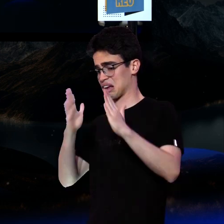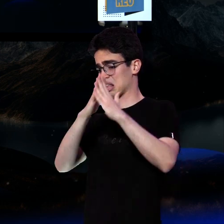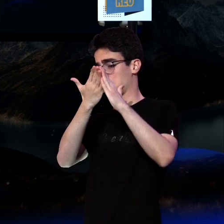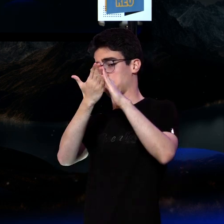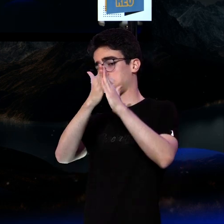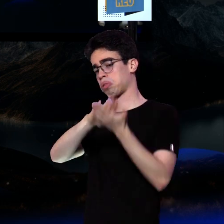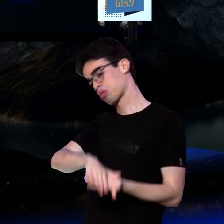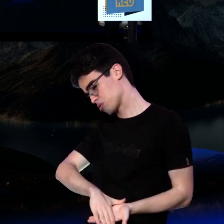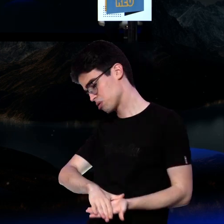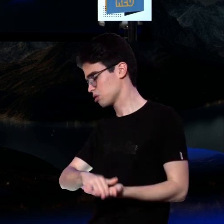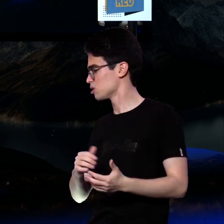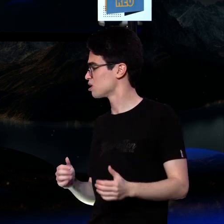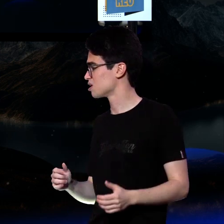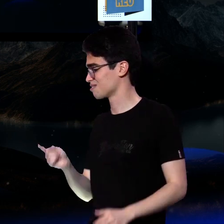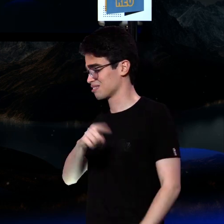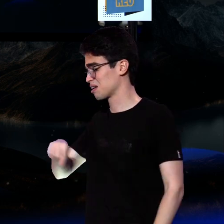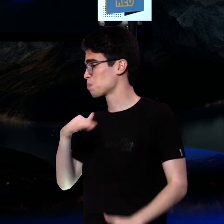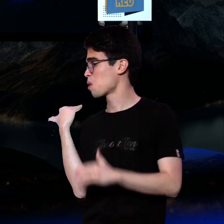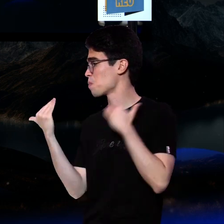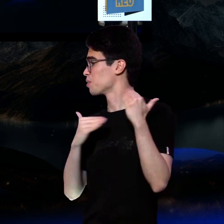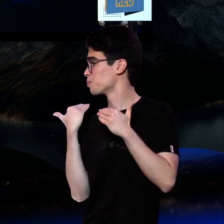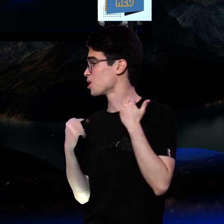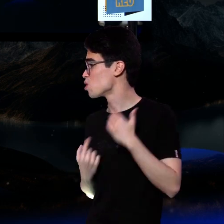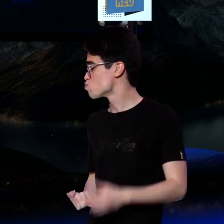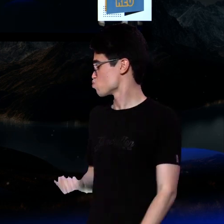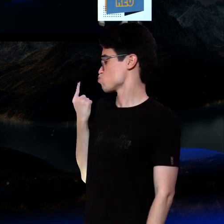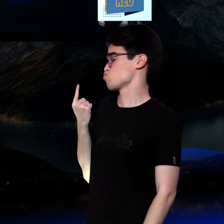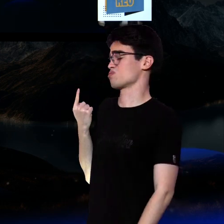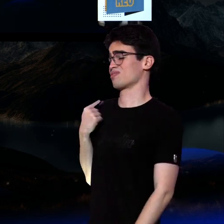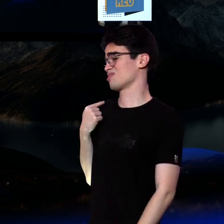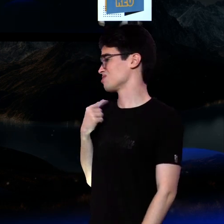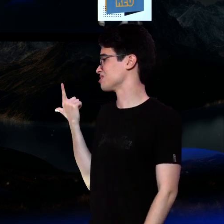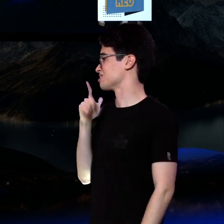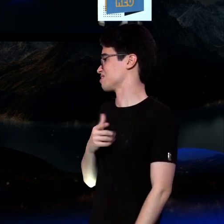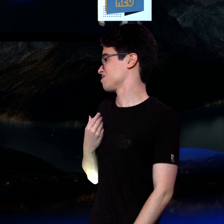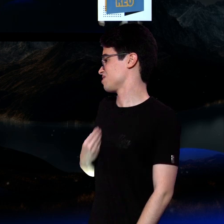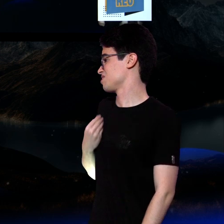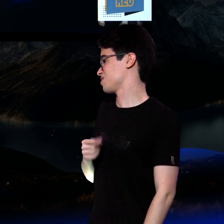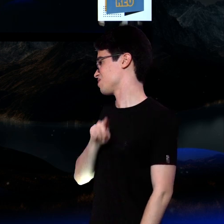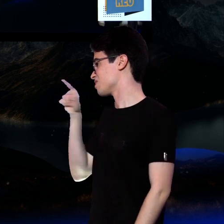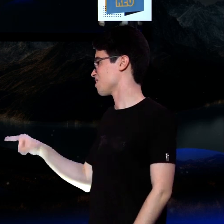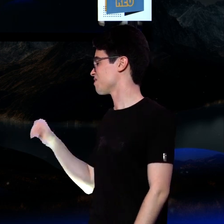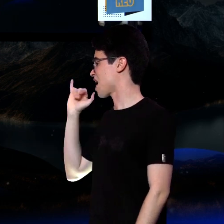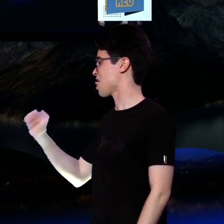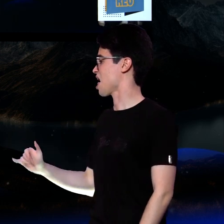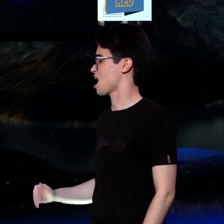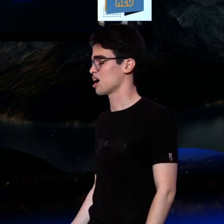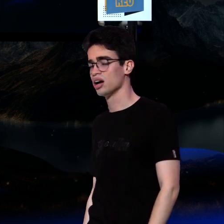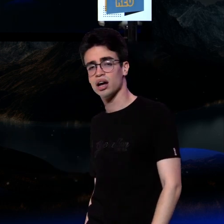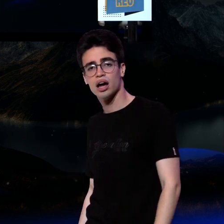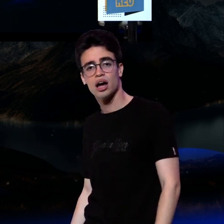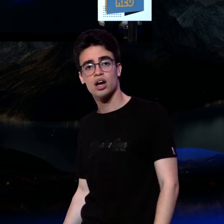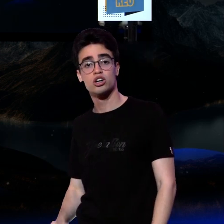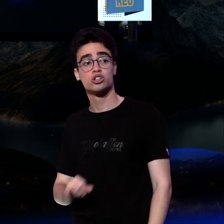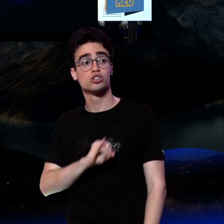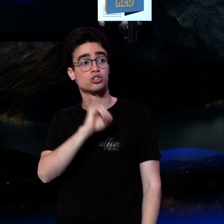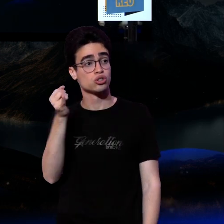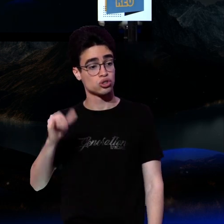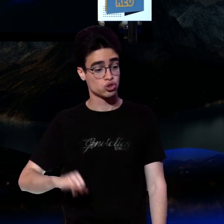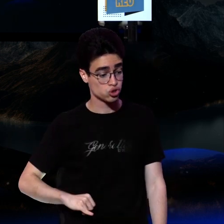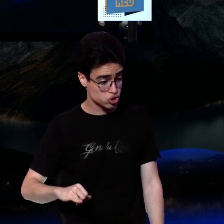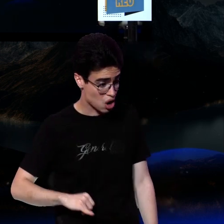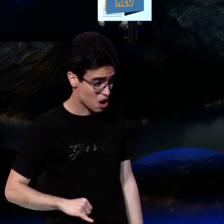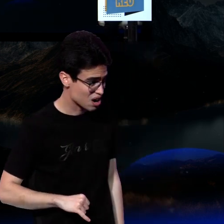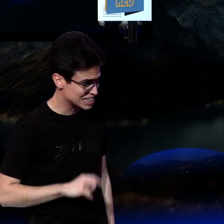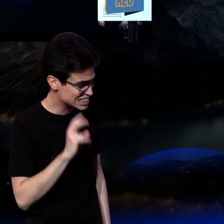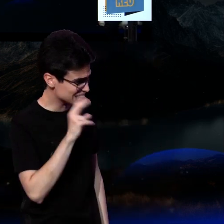sobre eles. Todos morreram e eu fui o único que escapou para lhe contar. Ao ouvir isso, Jó